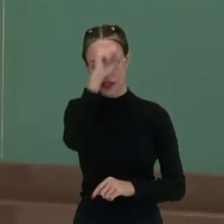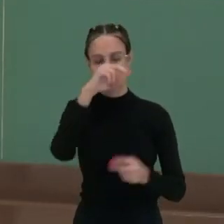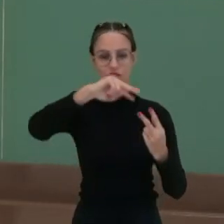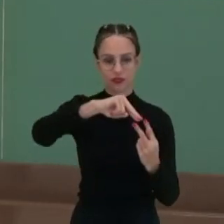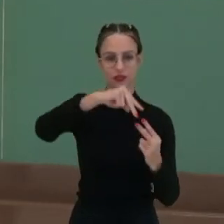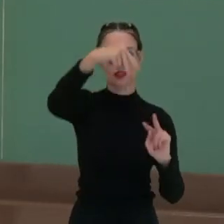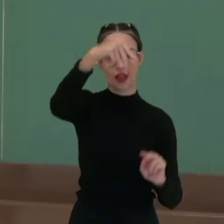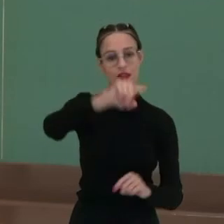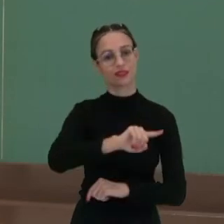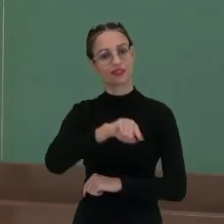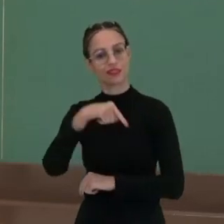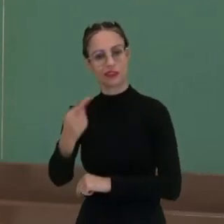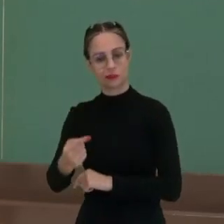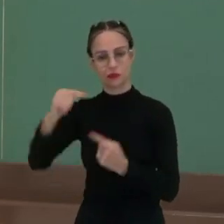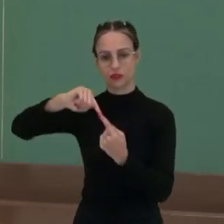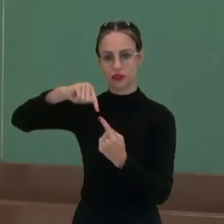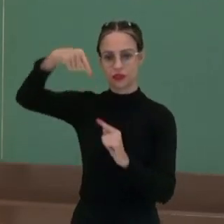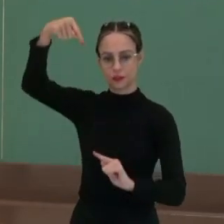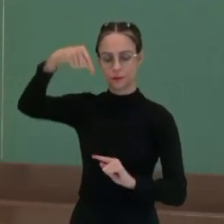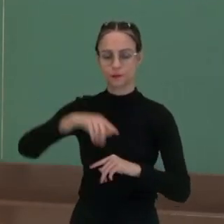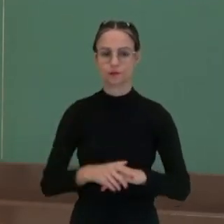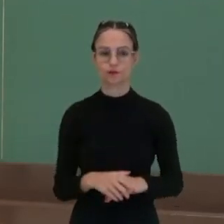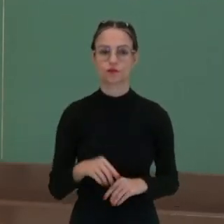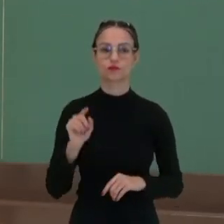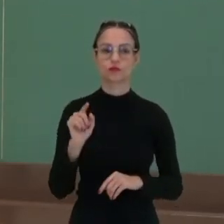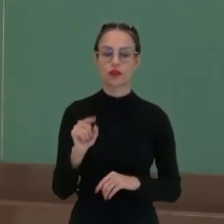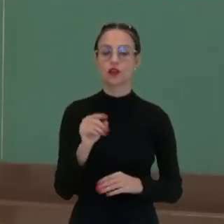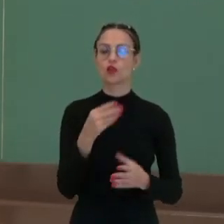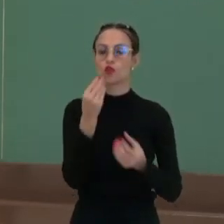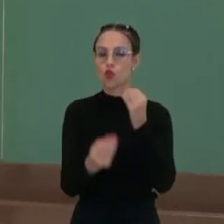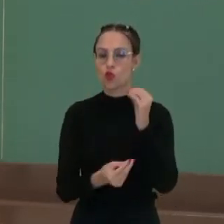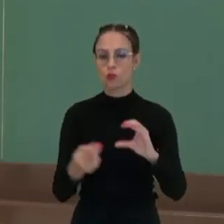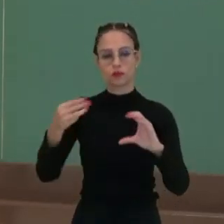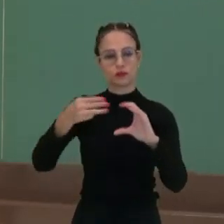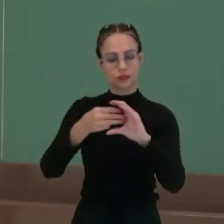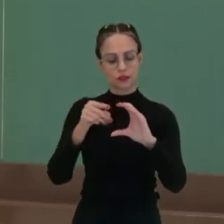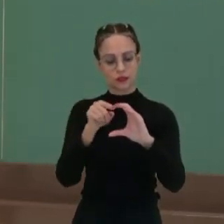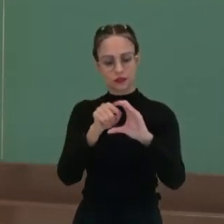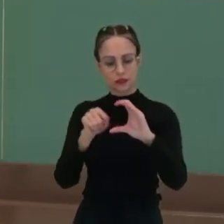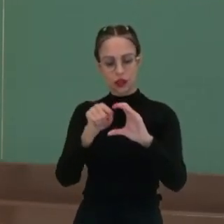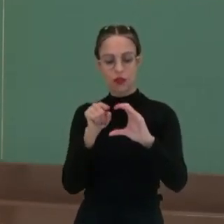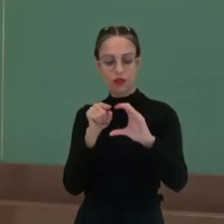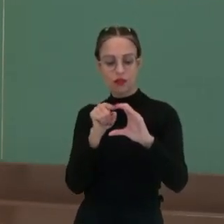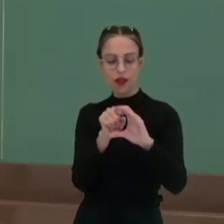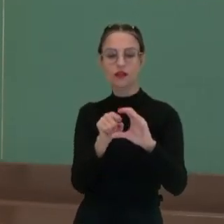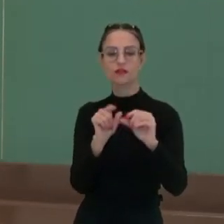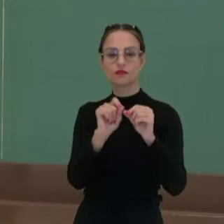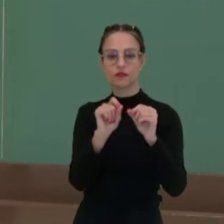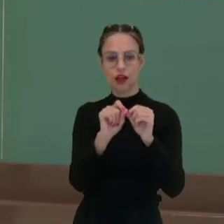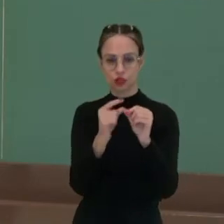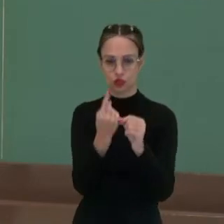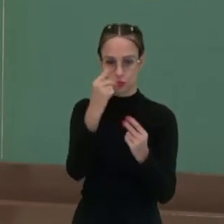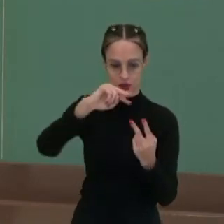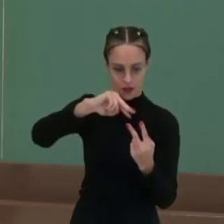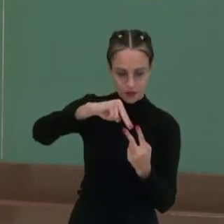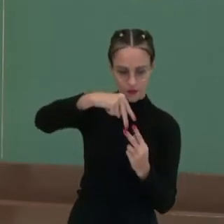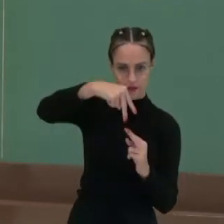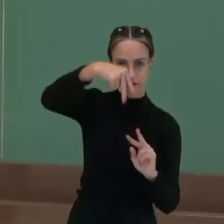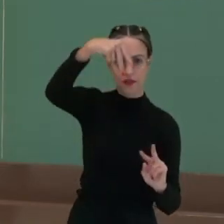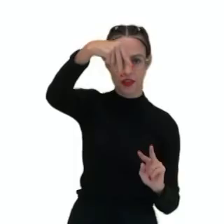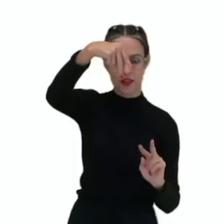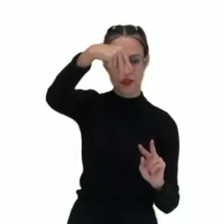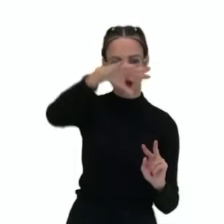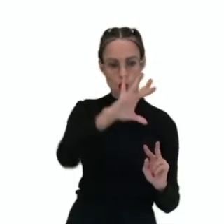DNA. Ele é produzido no núcleo celular a partir de uma dessas fitas das